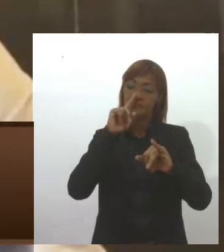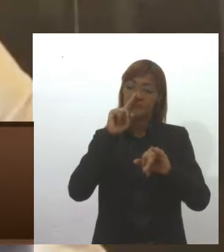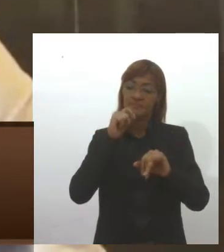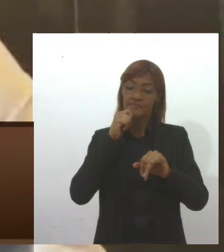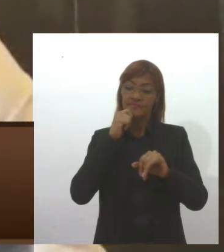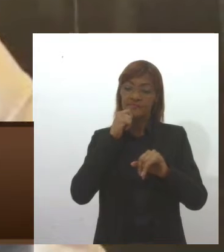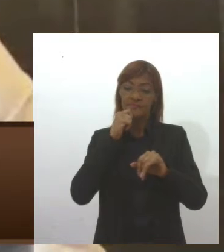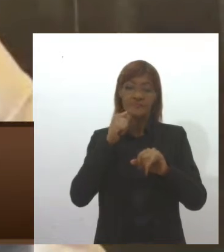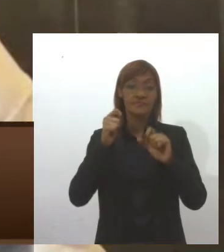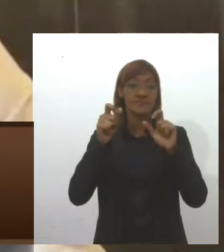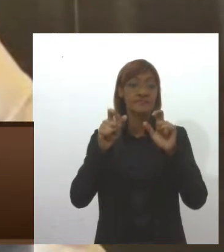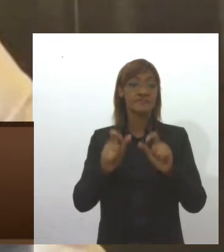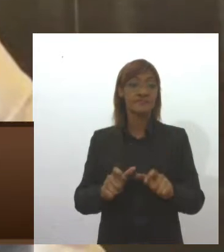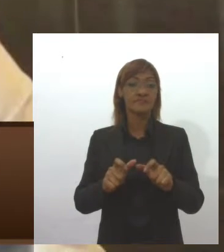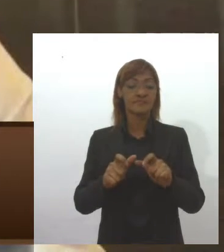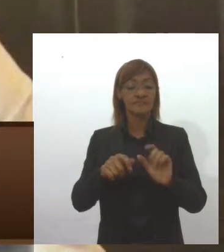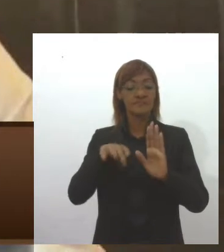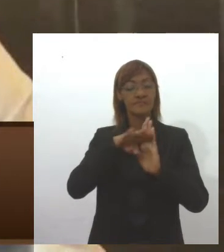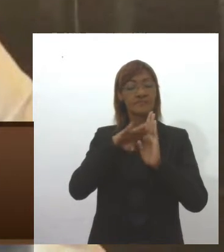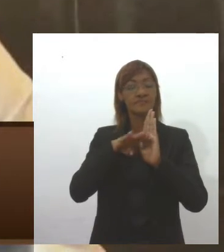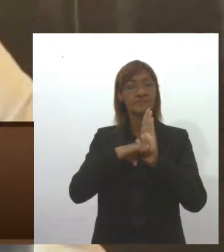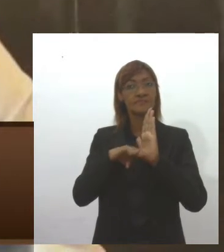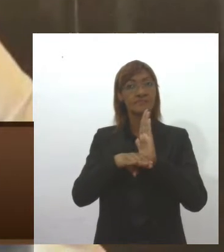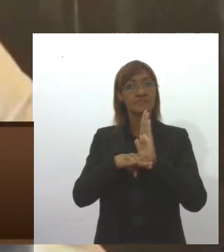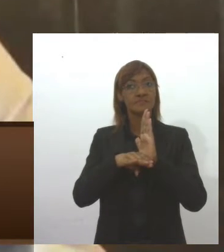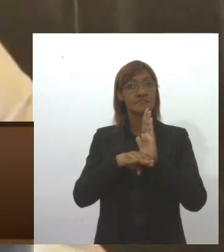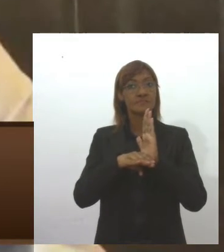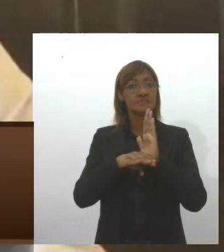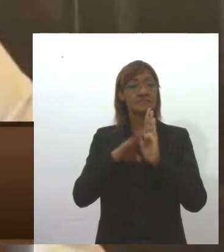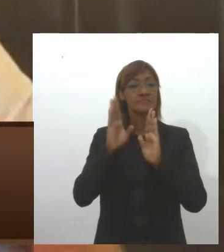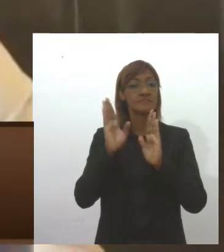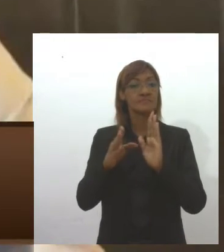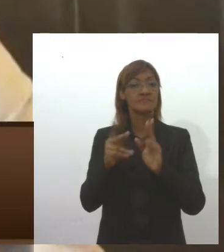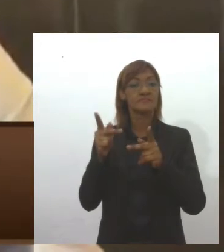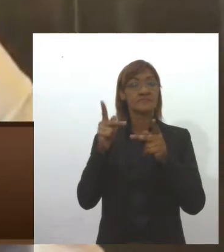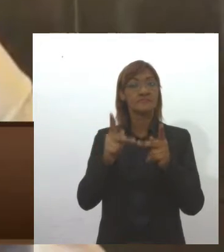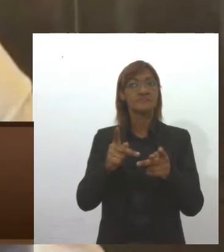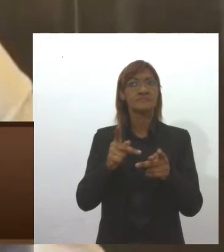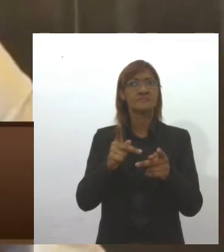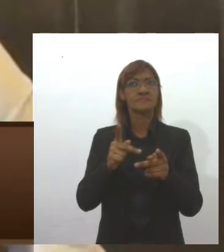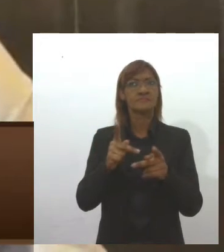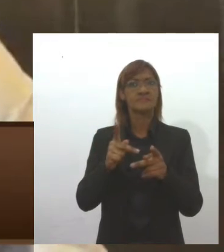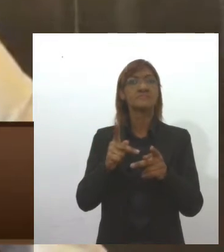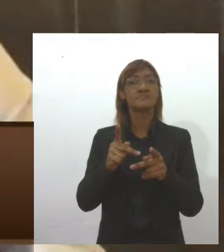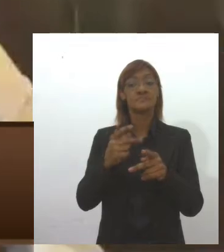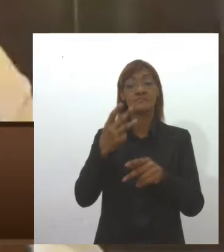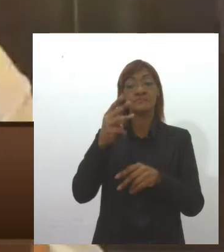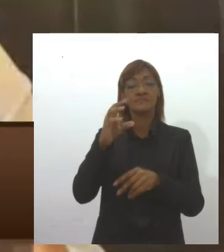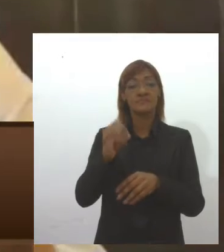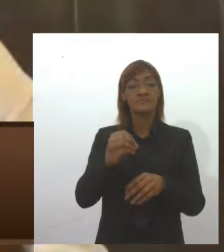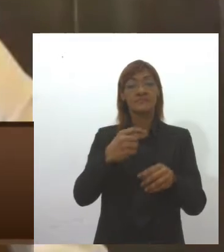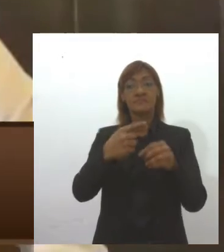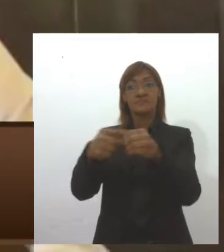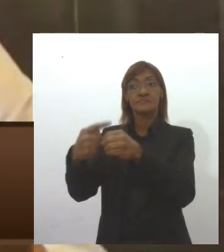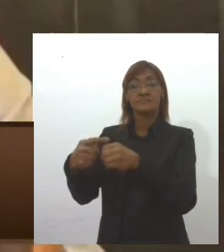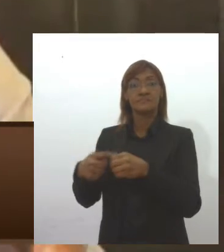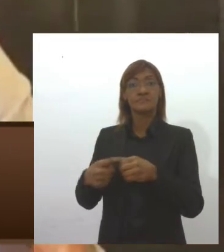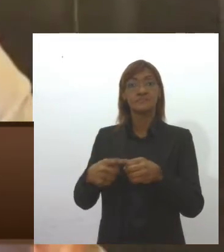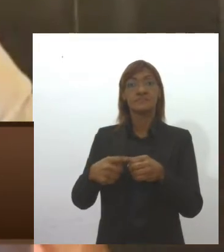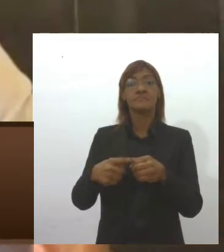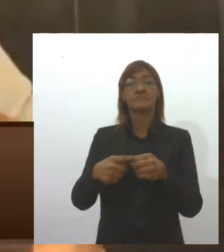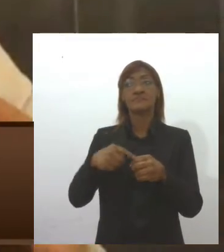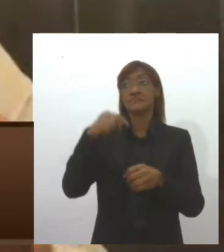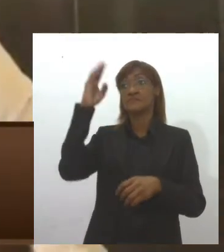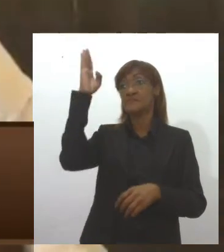nacional. Nós estamos planejando visitar mais de 30 cidades do Brasil, interior de São Paulo,